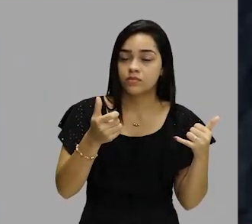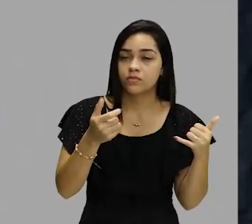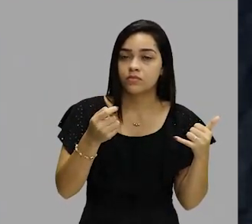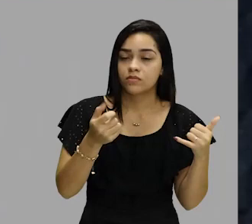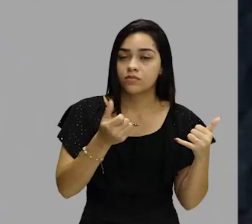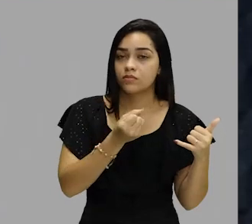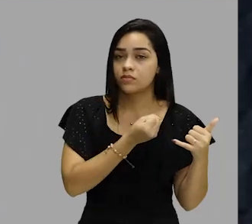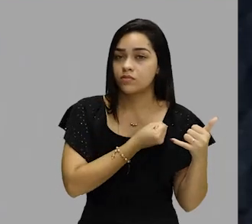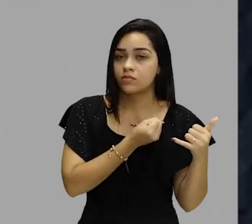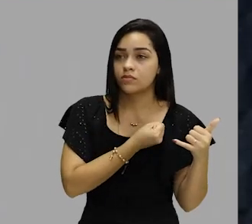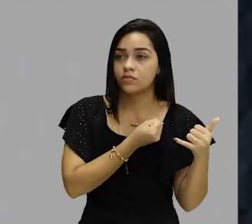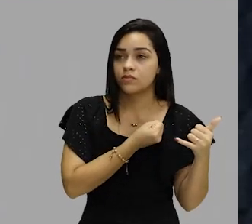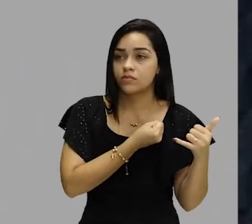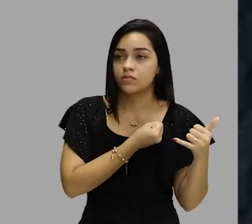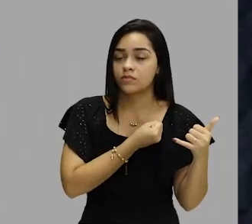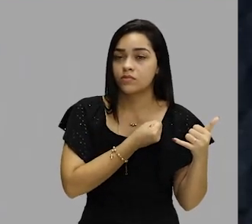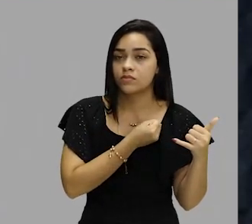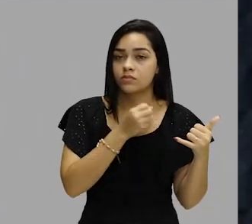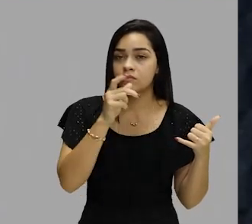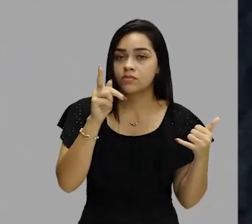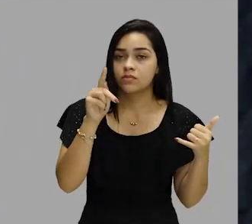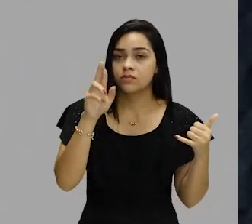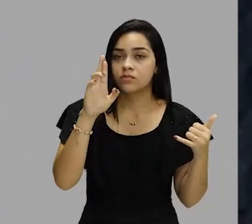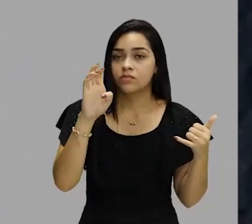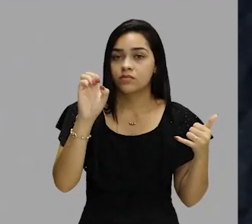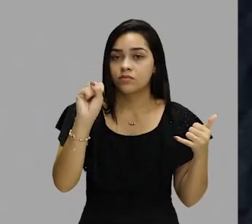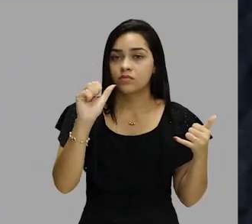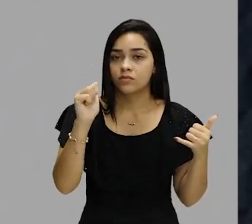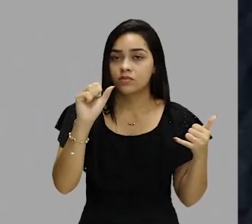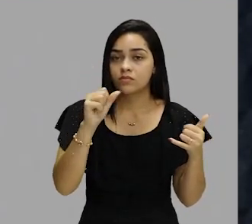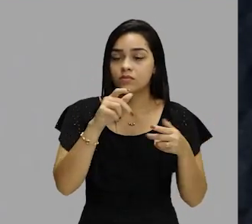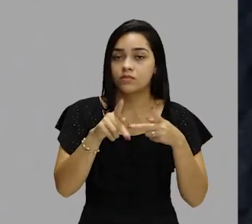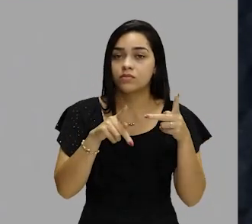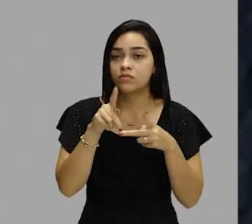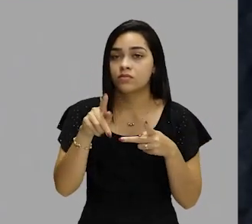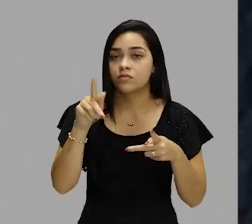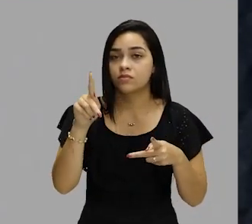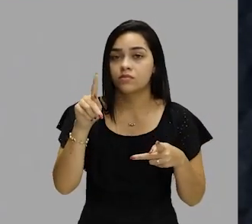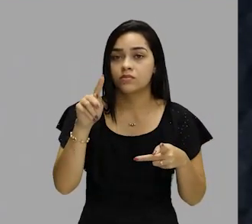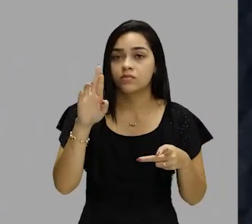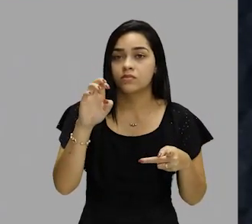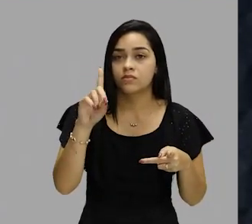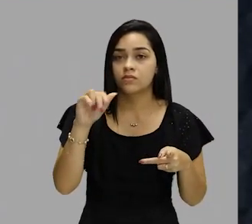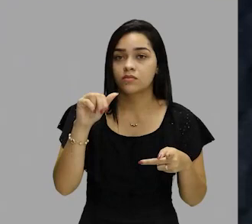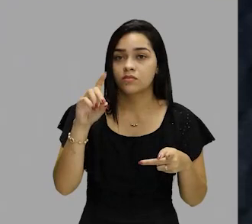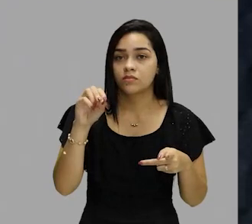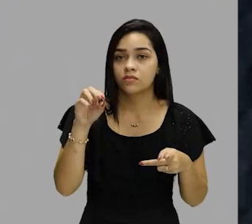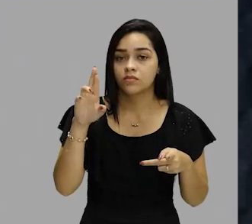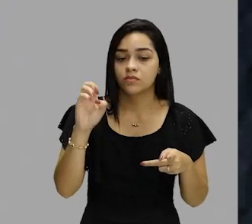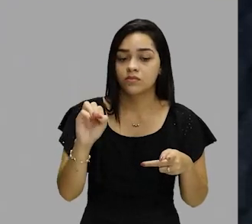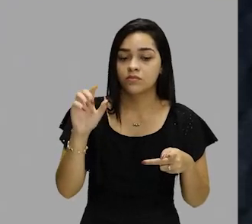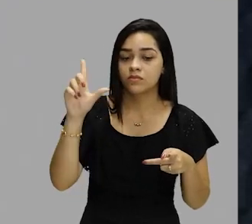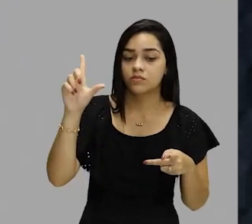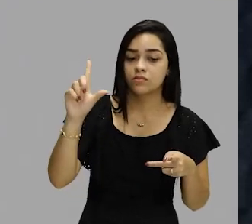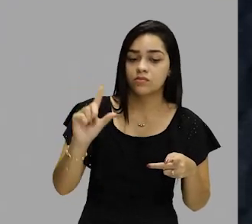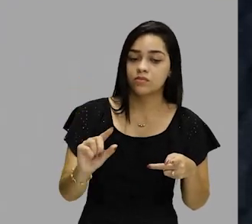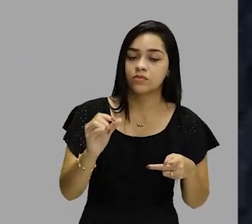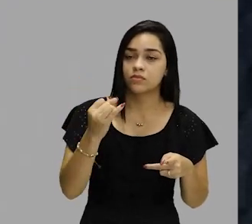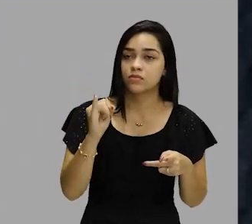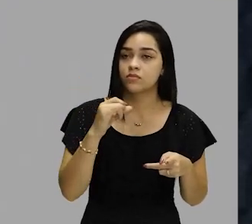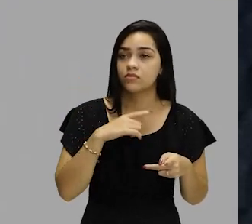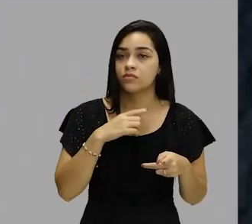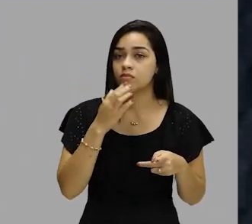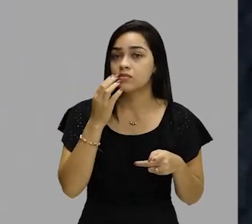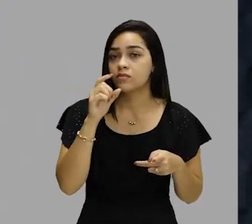pouco número de presas, a população dos predadores entrou em declínio. Ora, tinha